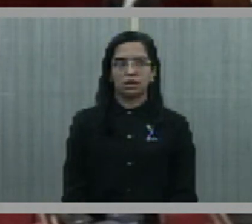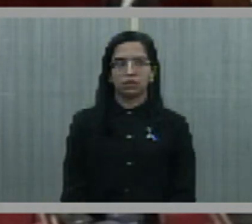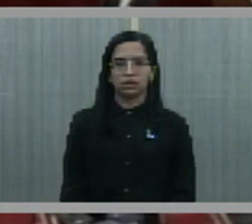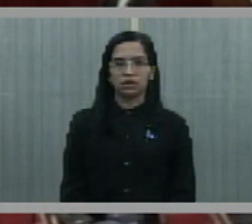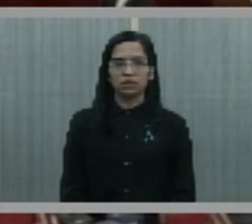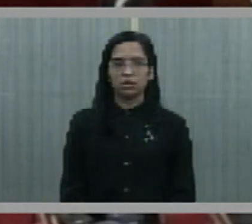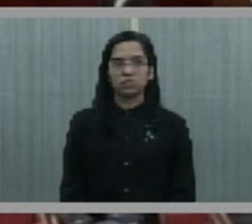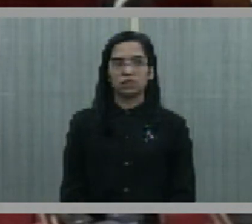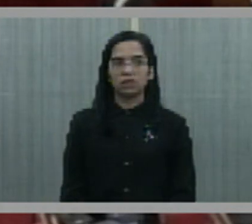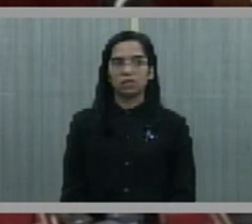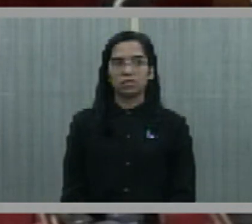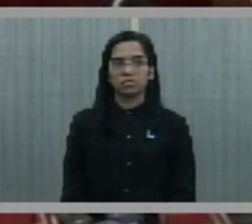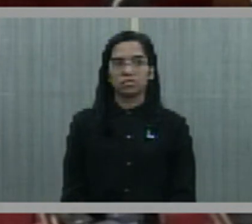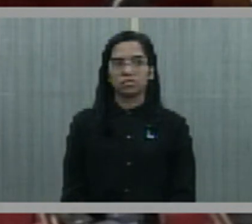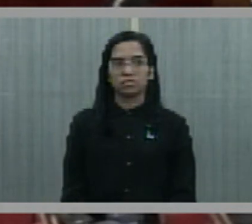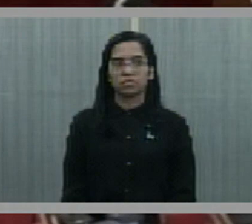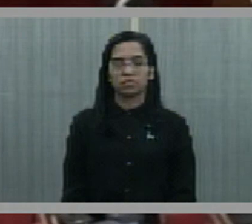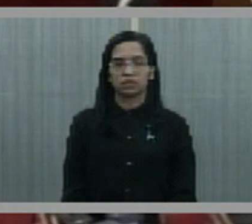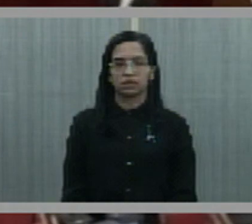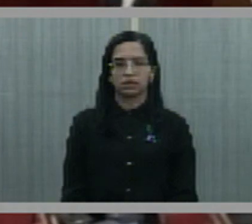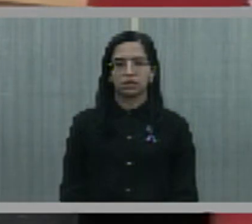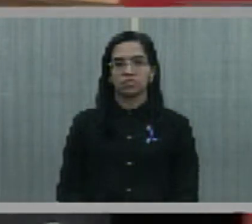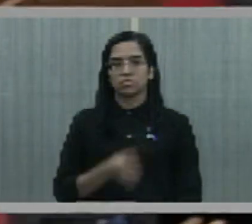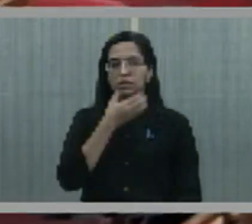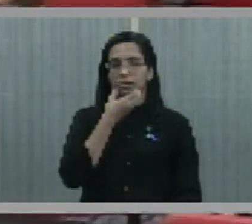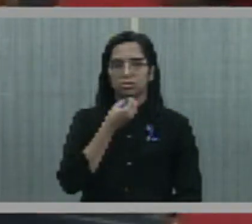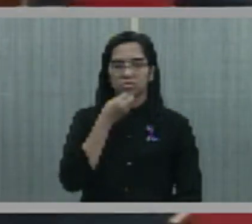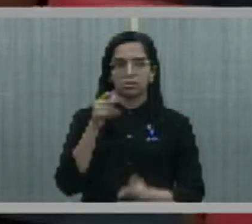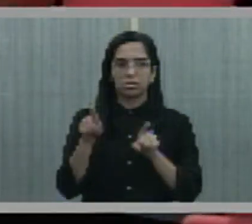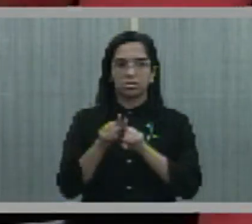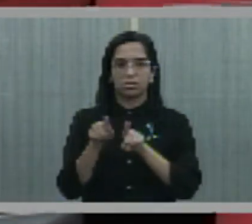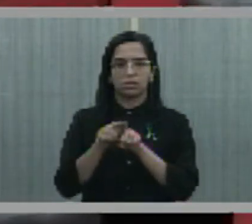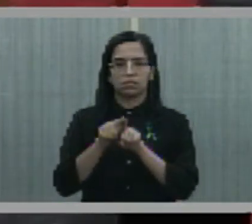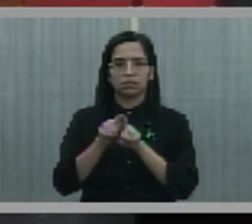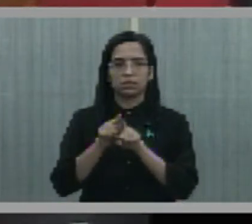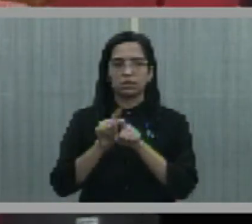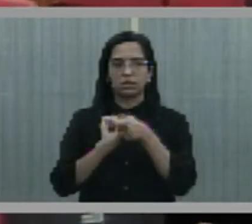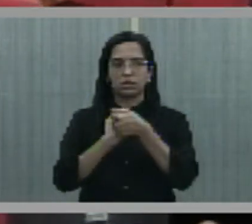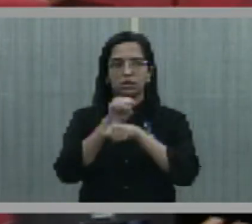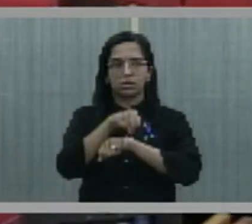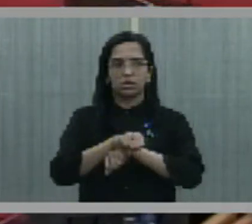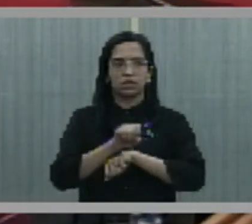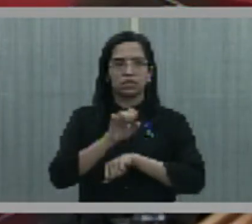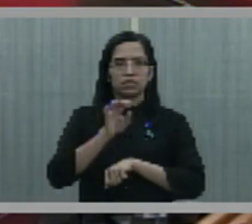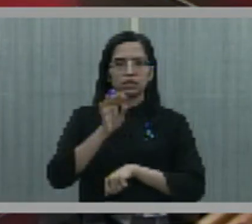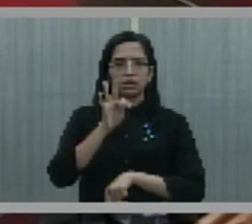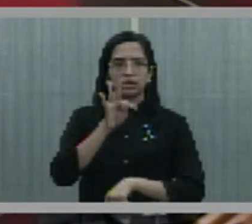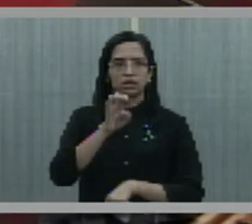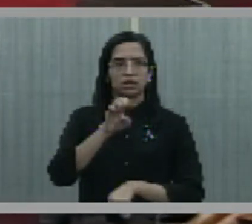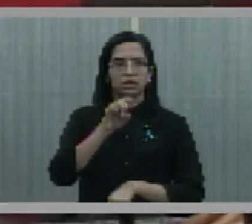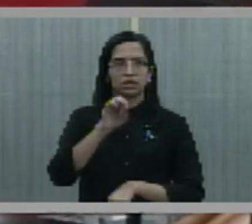O vice-reitor do Seminário de Filosofia, Dom Edilberto, padre Clênis Guedes.